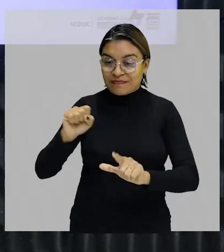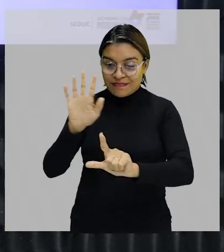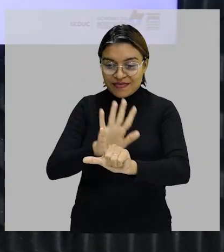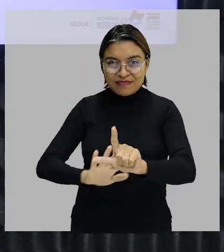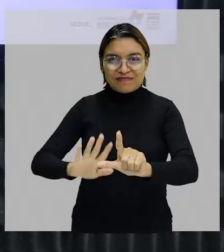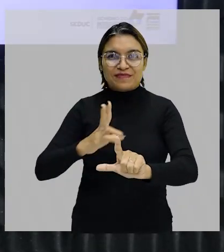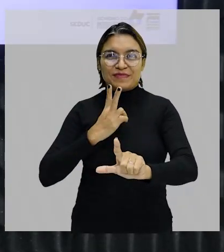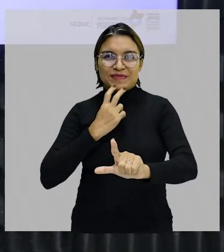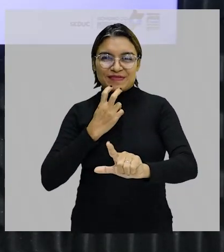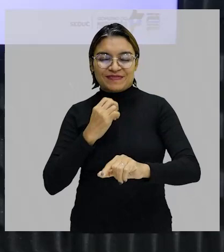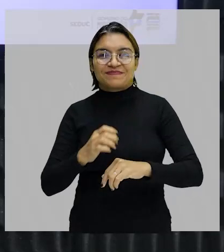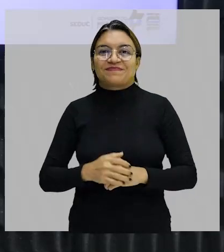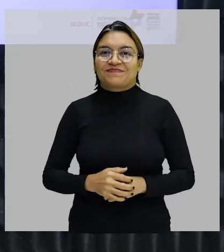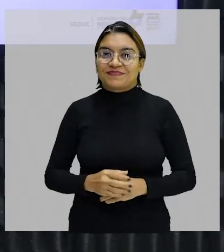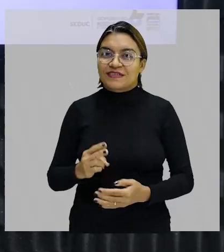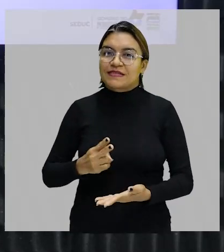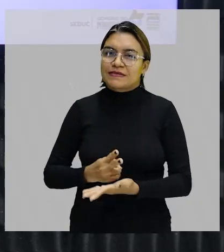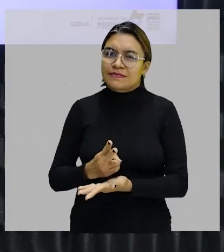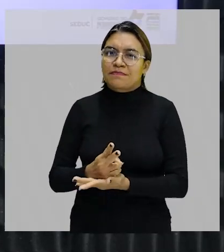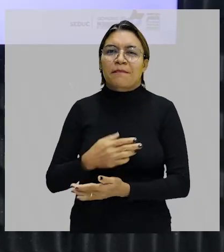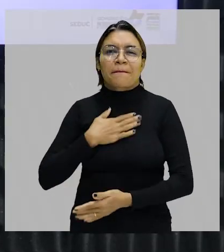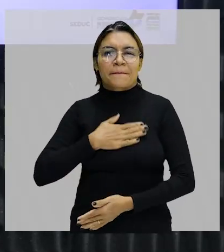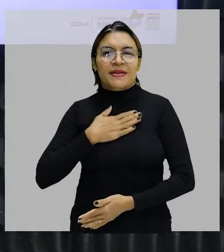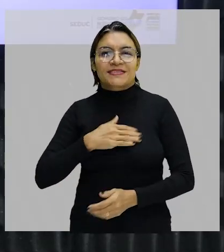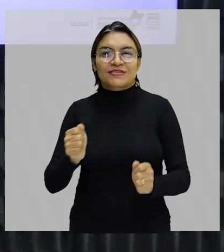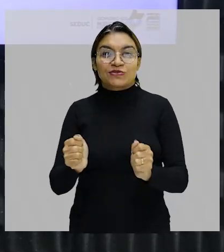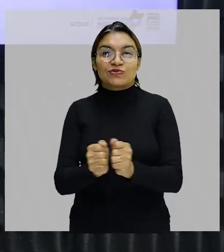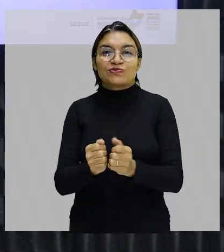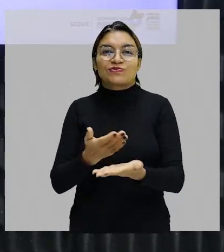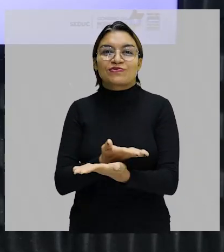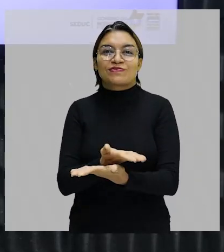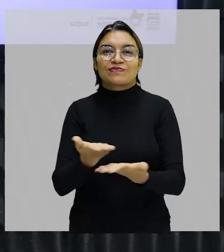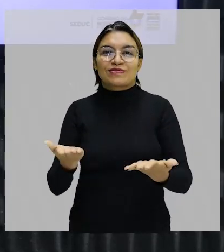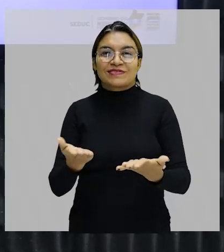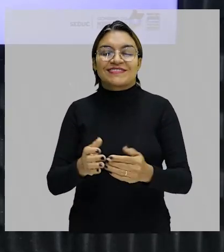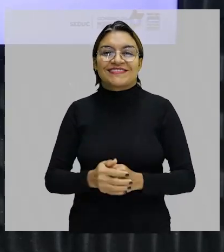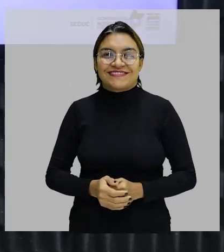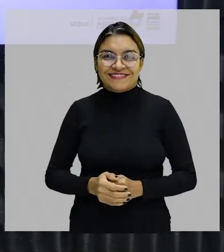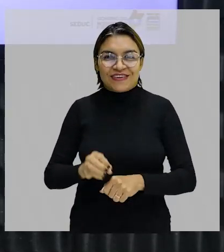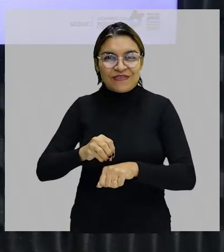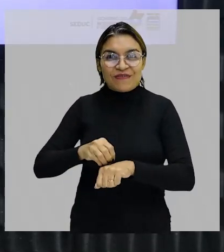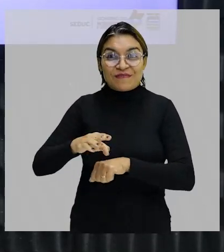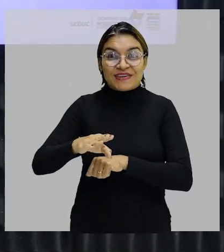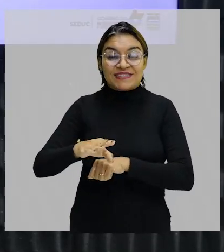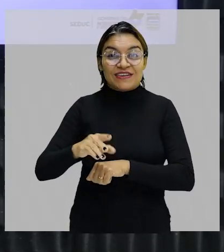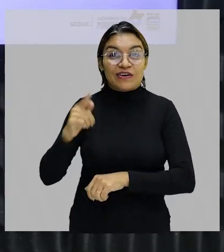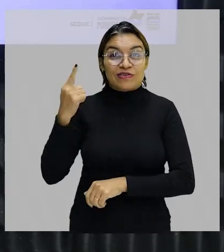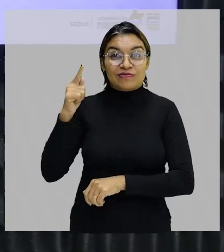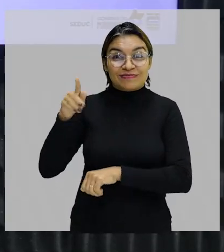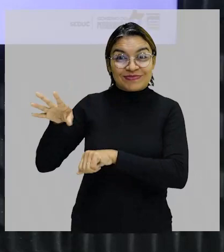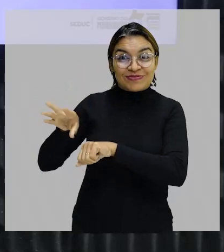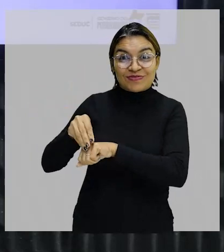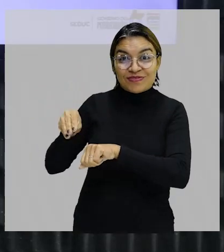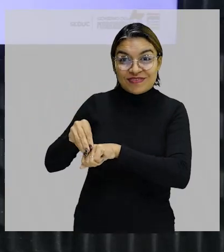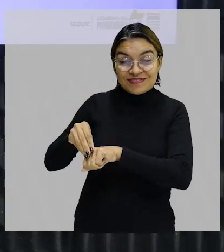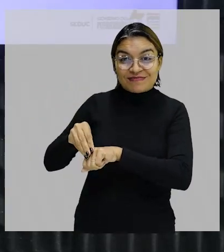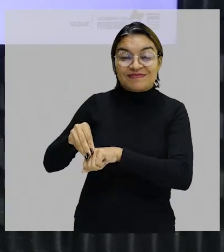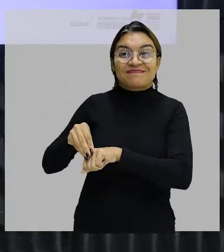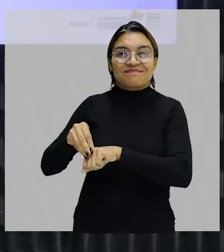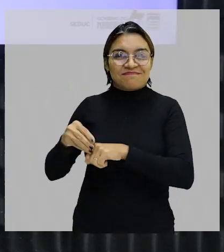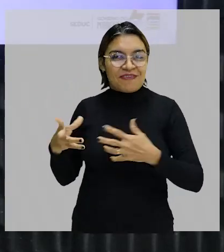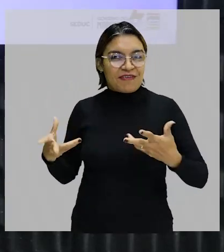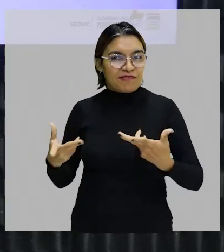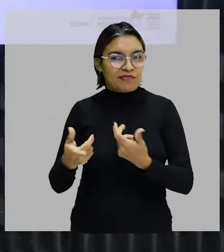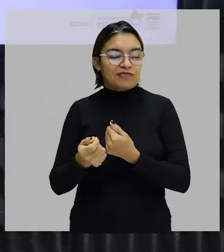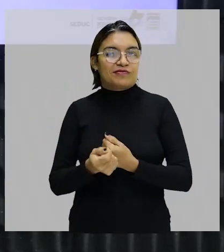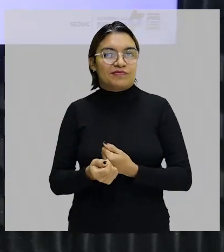Dias. Galera, sempre um prazer imenso poder estar aqui compartilhando esse belo conhecimento que é a geografia. E graças a Deus estamos voltando